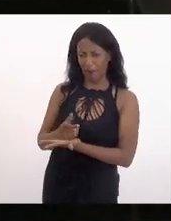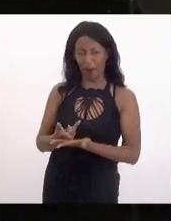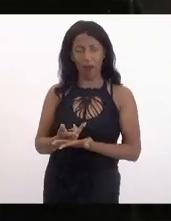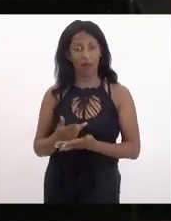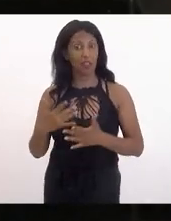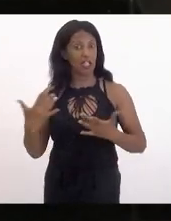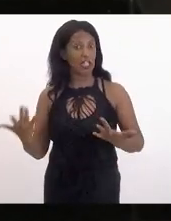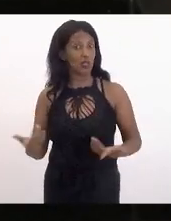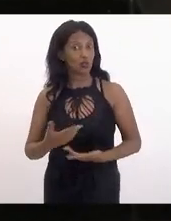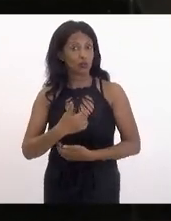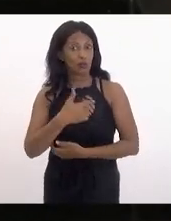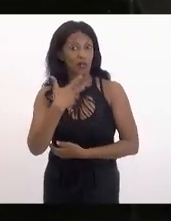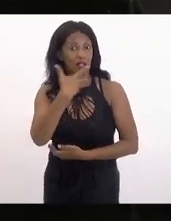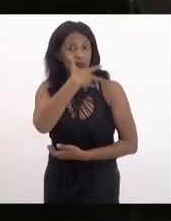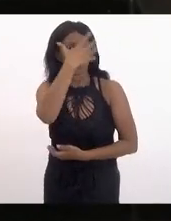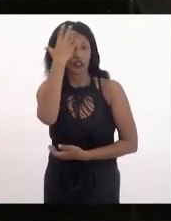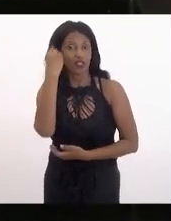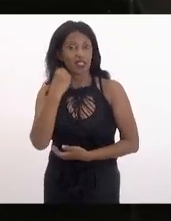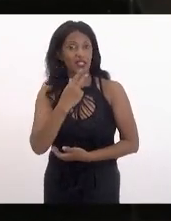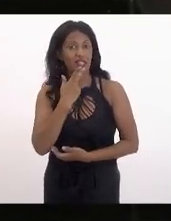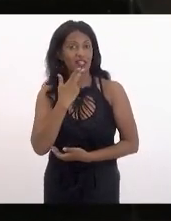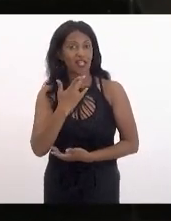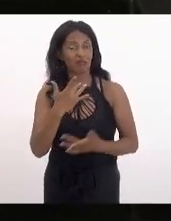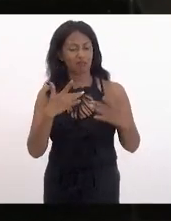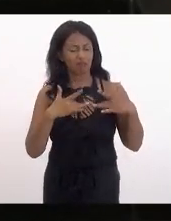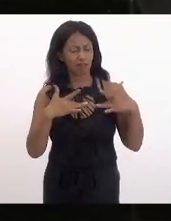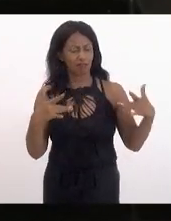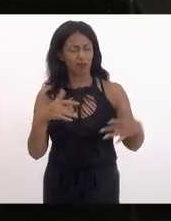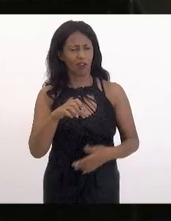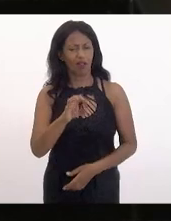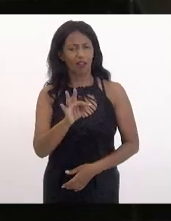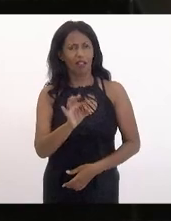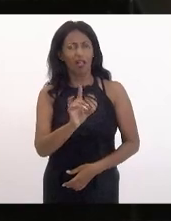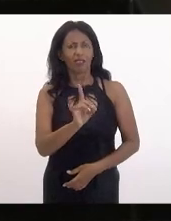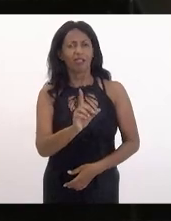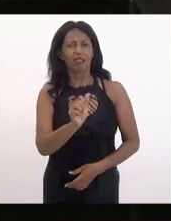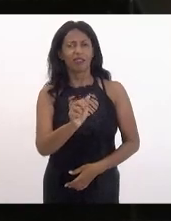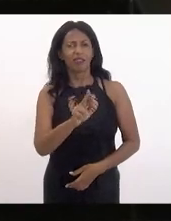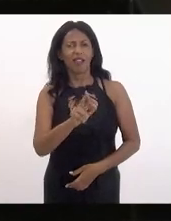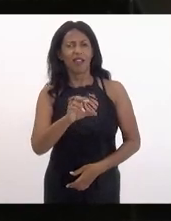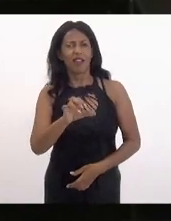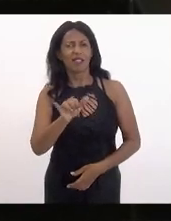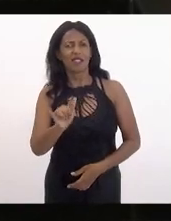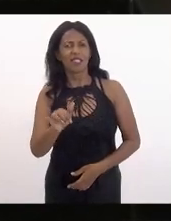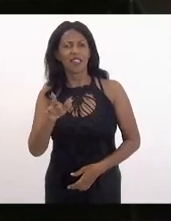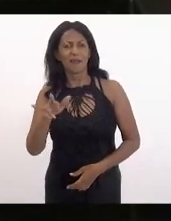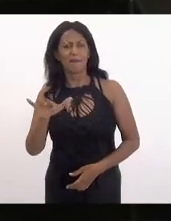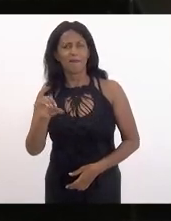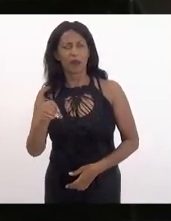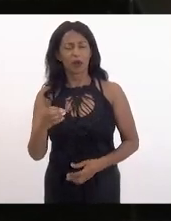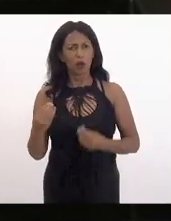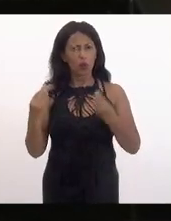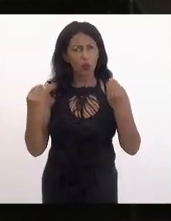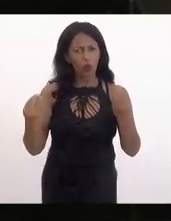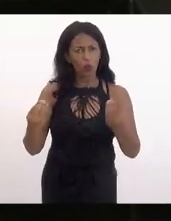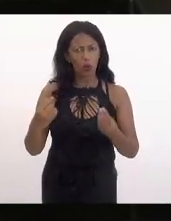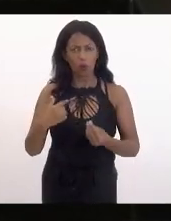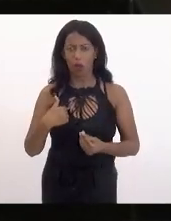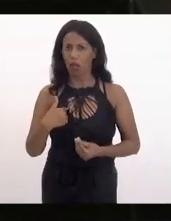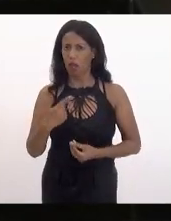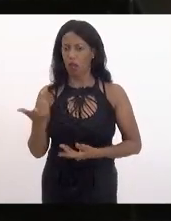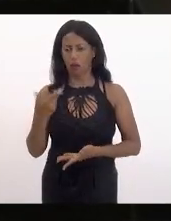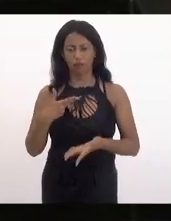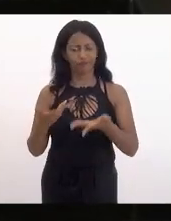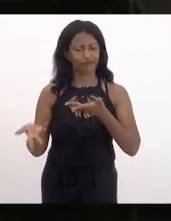falar do saudoso Professor Darcy Ribeiro eu não sei como é que vai ser essa coragem eu não